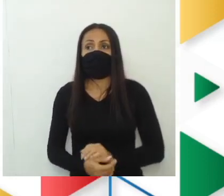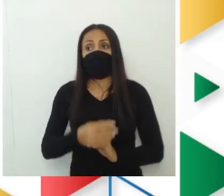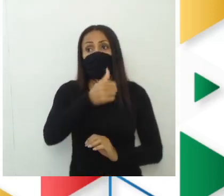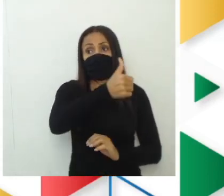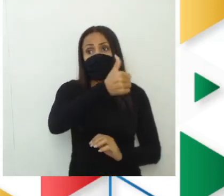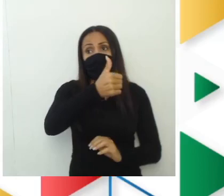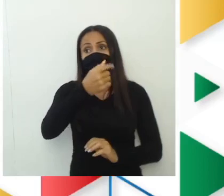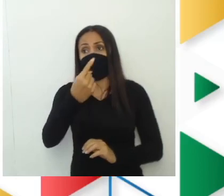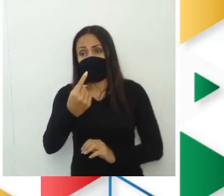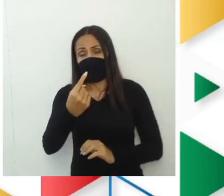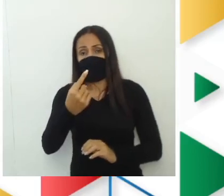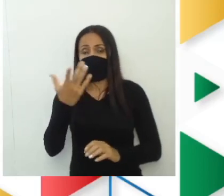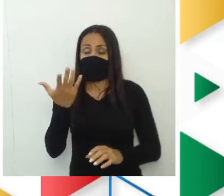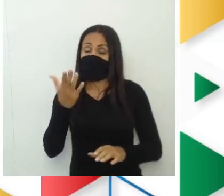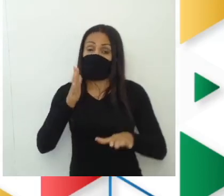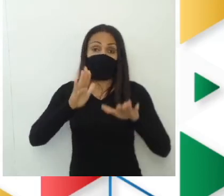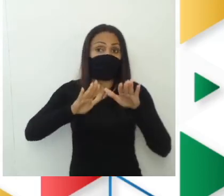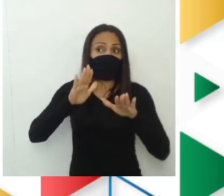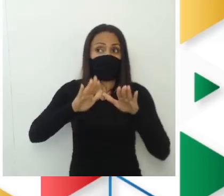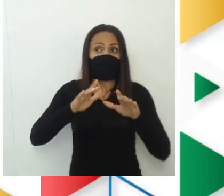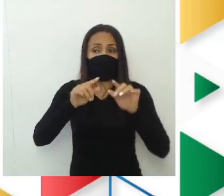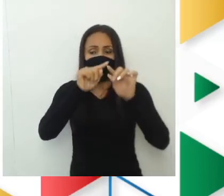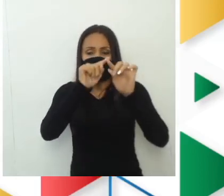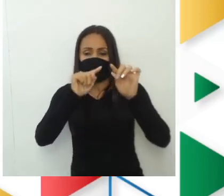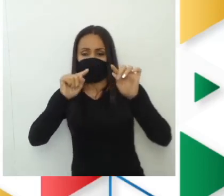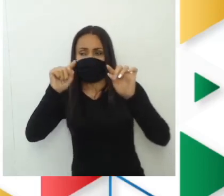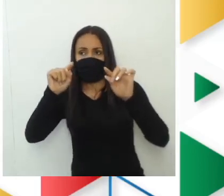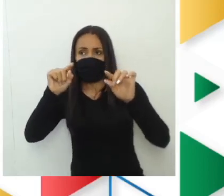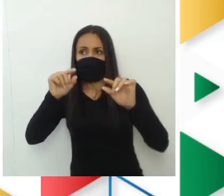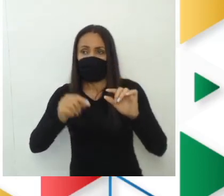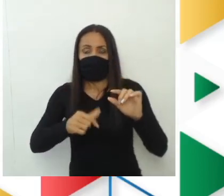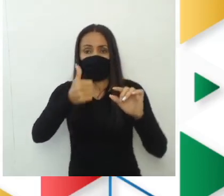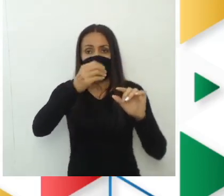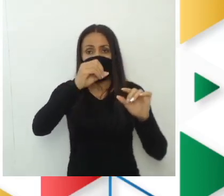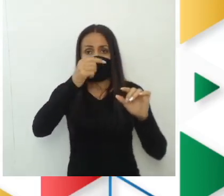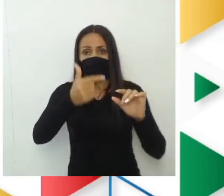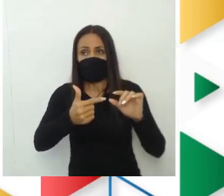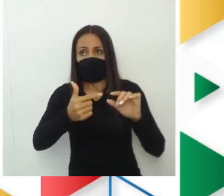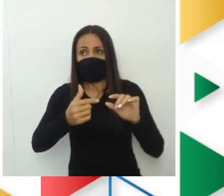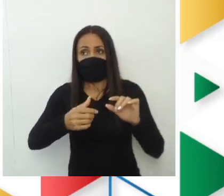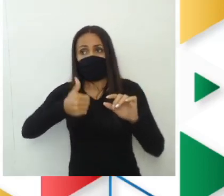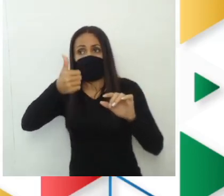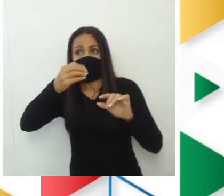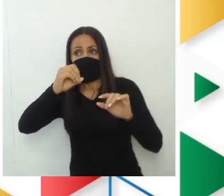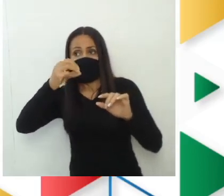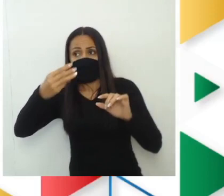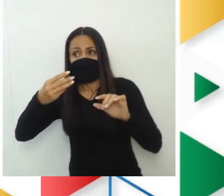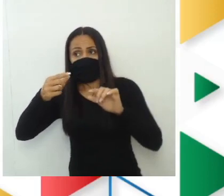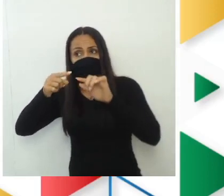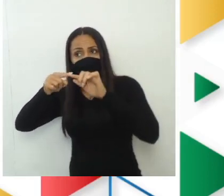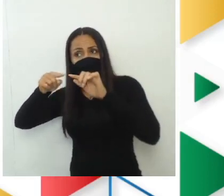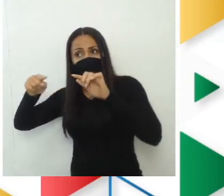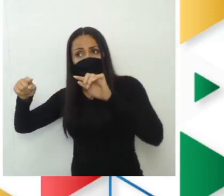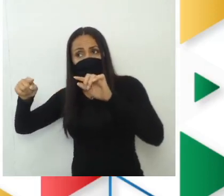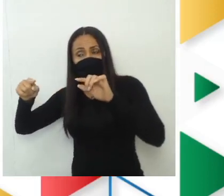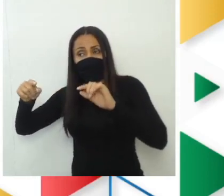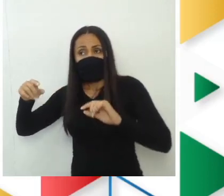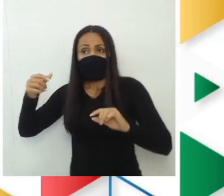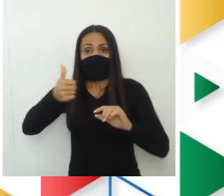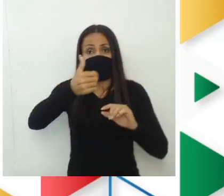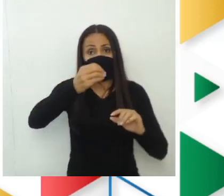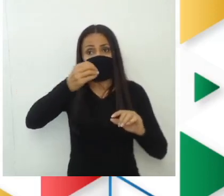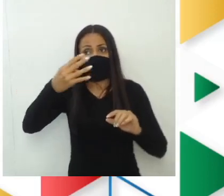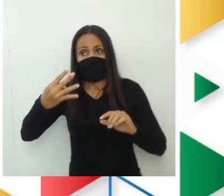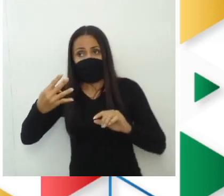um espaço aí para 102, depois vem o 103 e o símbolo preto, né, representa o 104. Então,